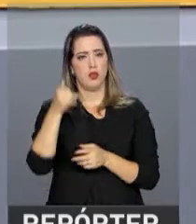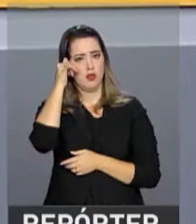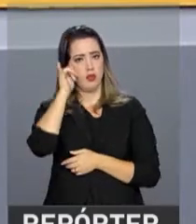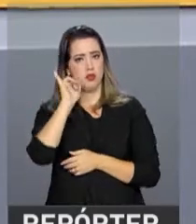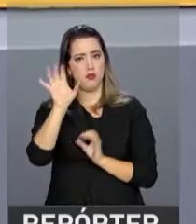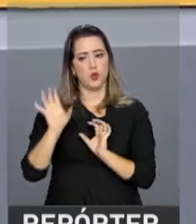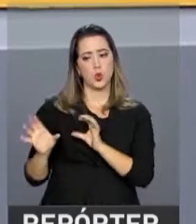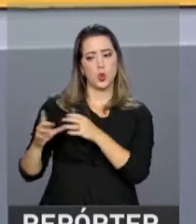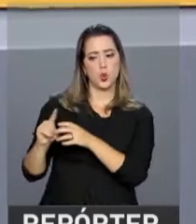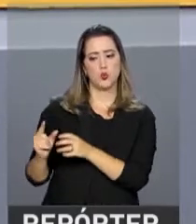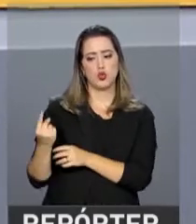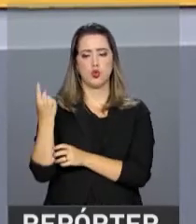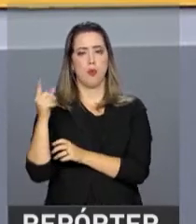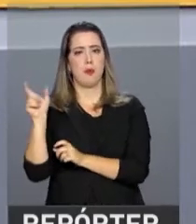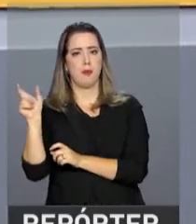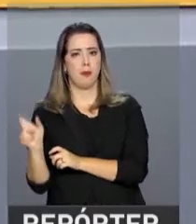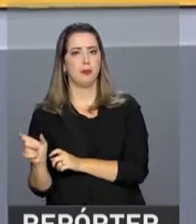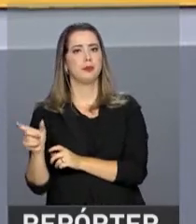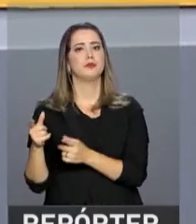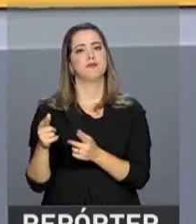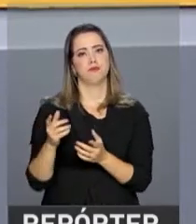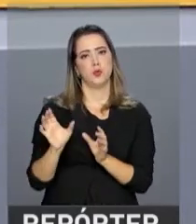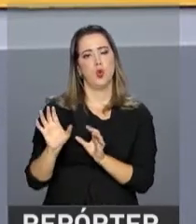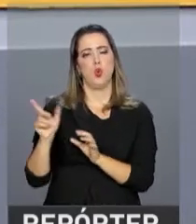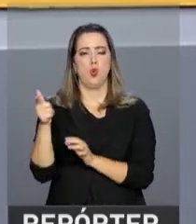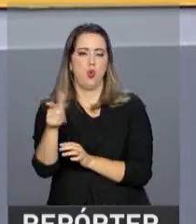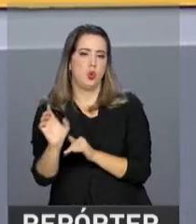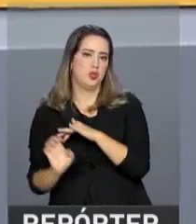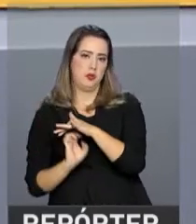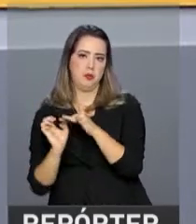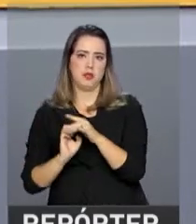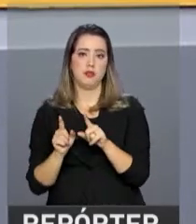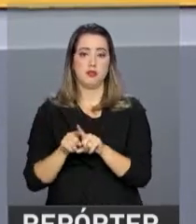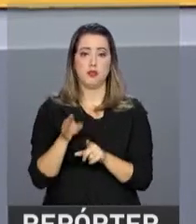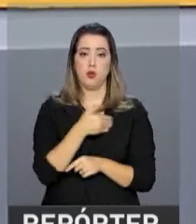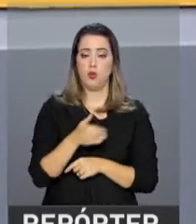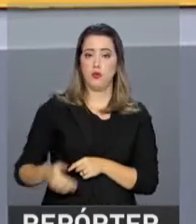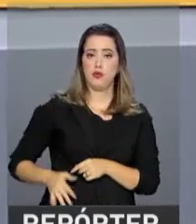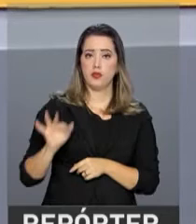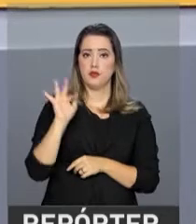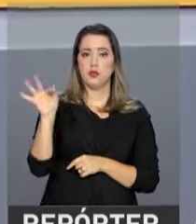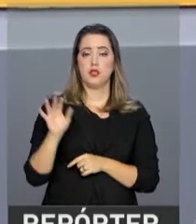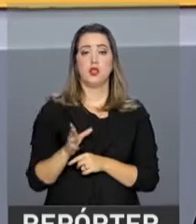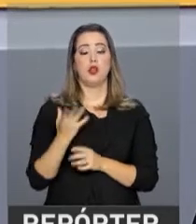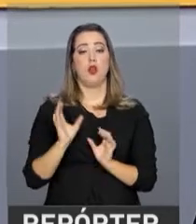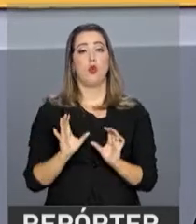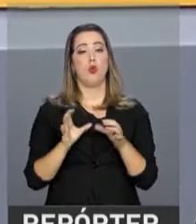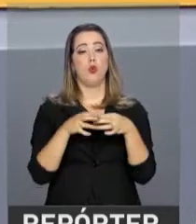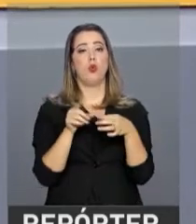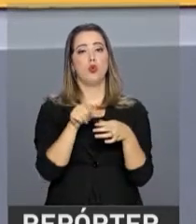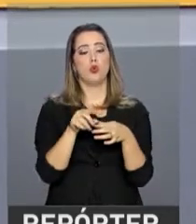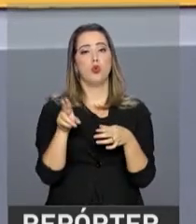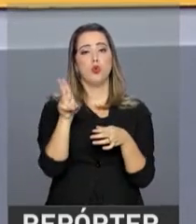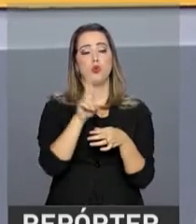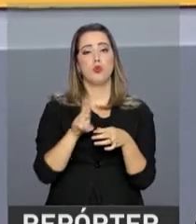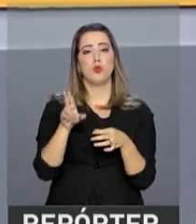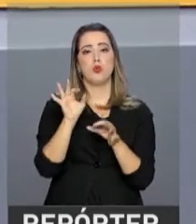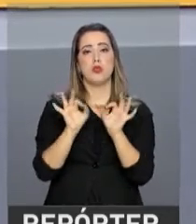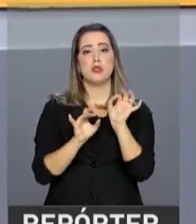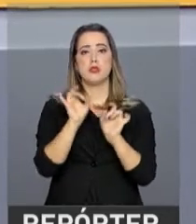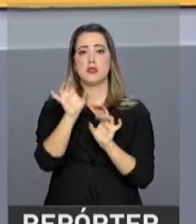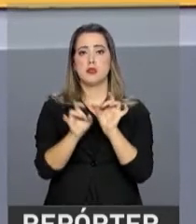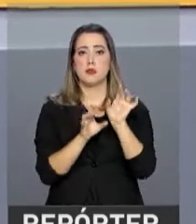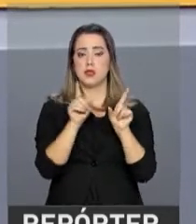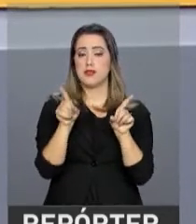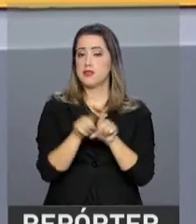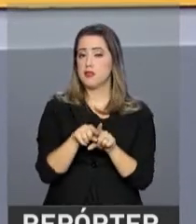de mercado e a tomada de controle por outra companhia. A União terá uma ação de classe especial, chamada de Golden Share, que,